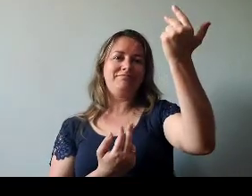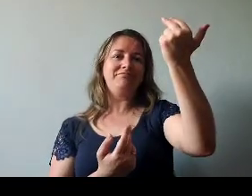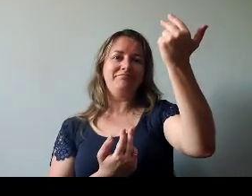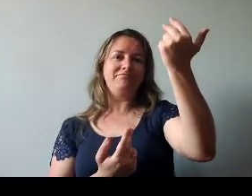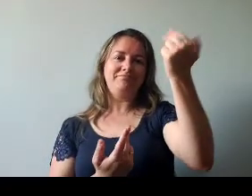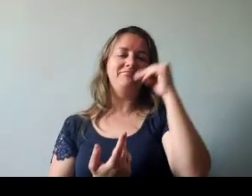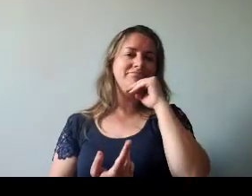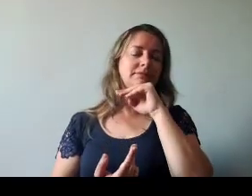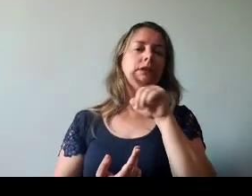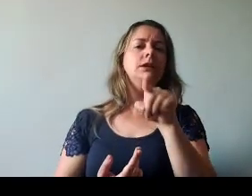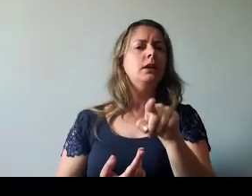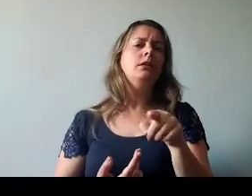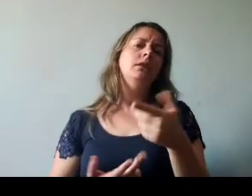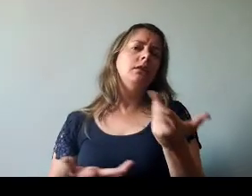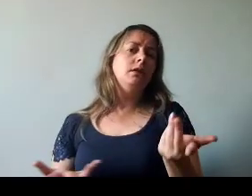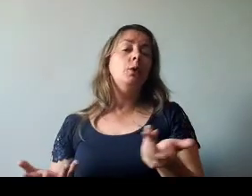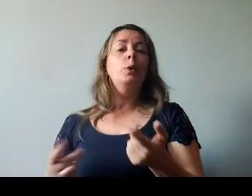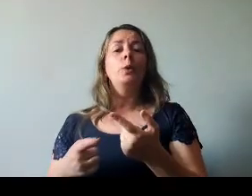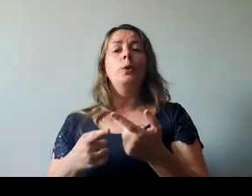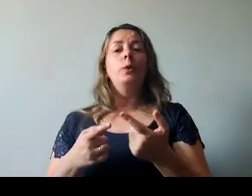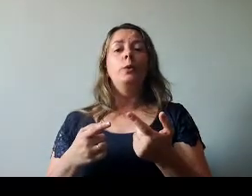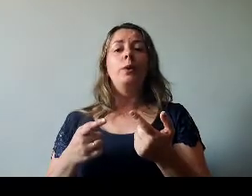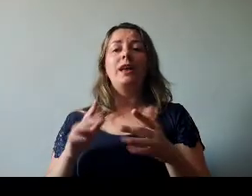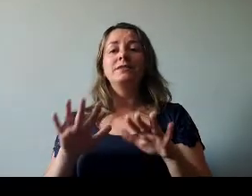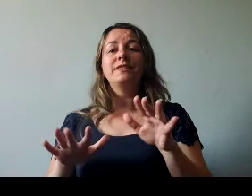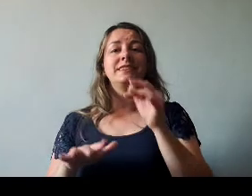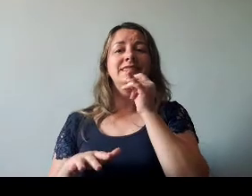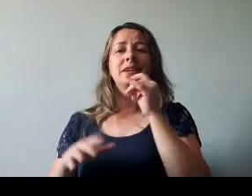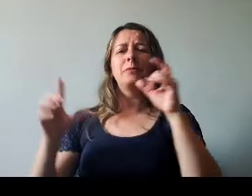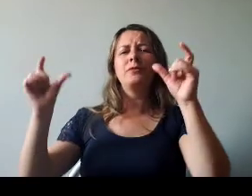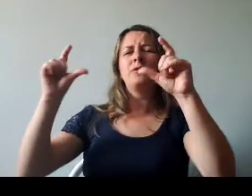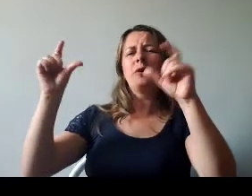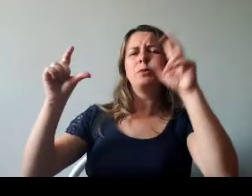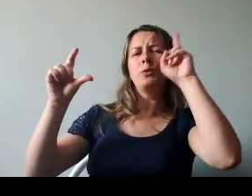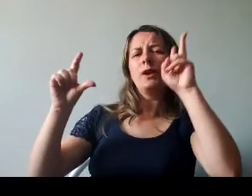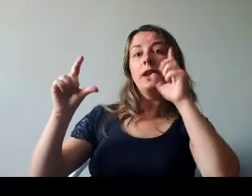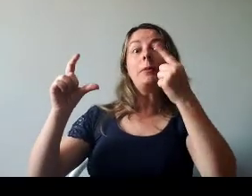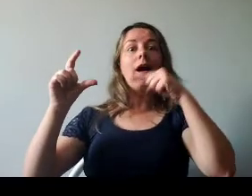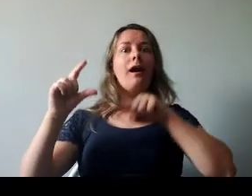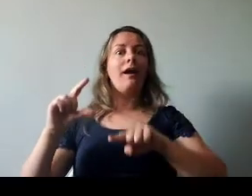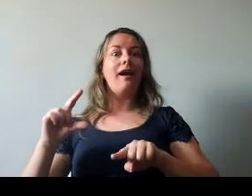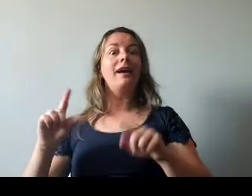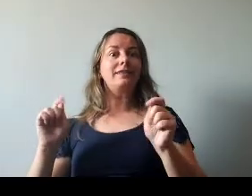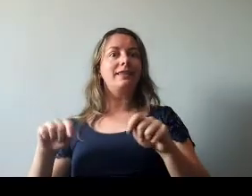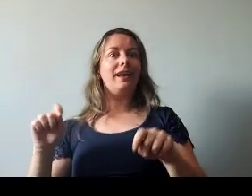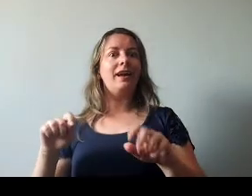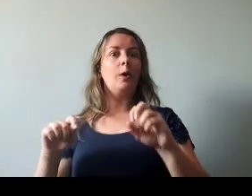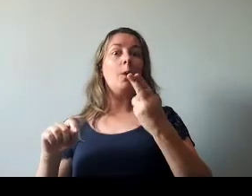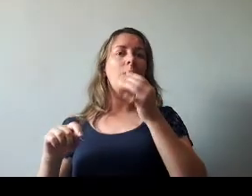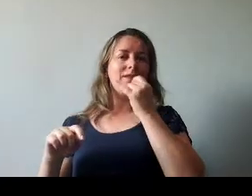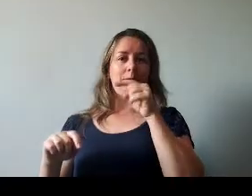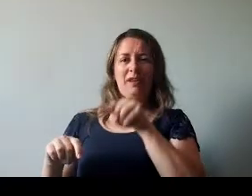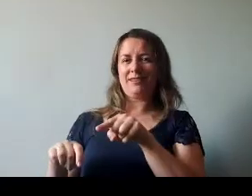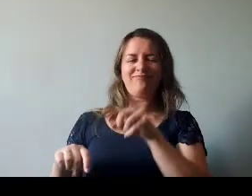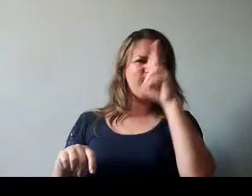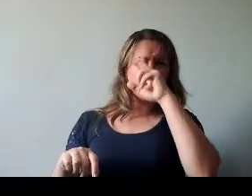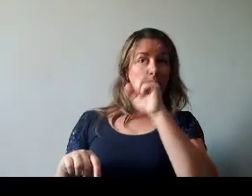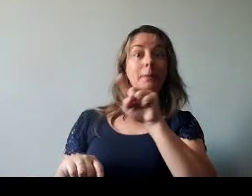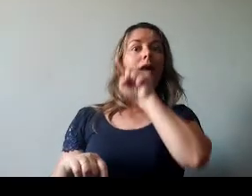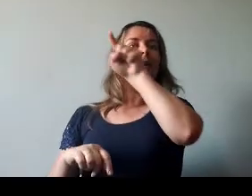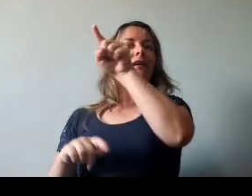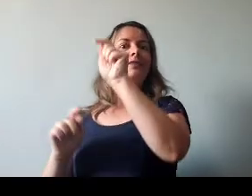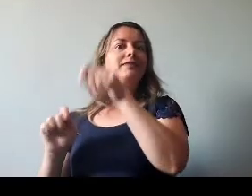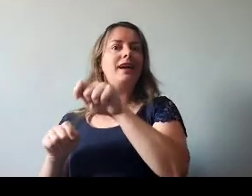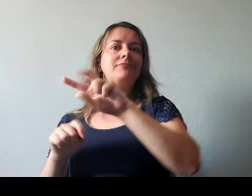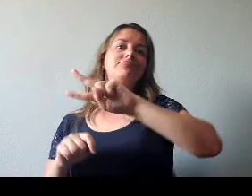falo, às vezes você não lembra disso aqui, mas você pode usar isso aqui, ou o contrário, se você não lembra disso aqui, usa aqui. É bom quando você tem